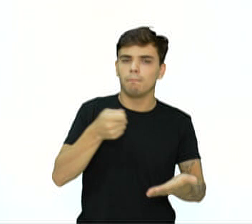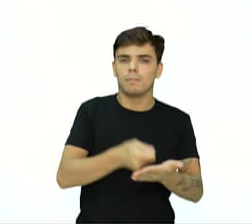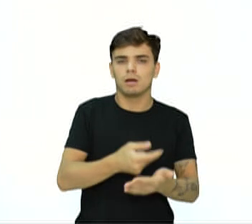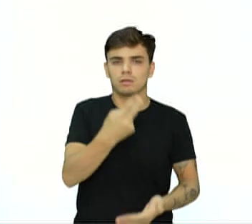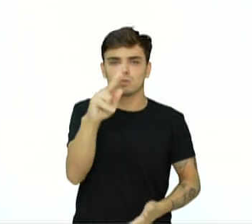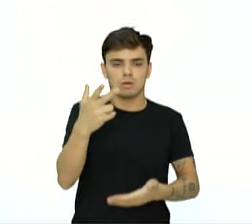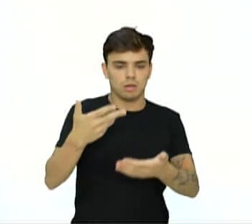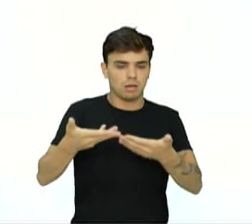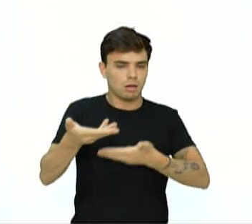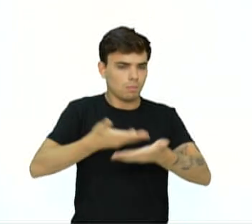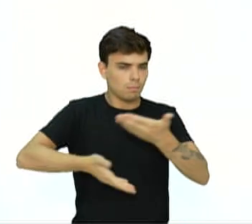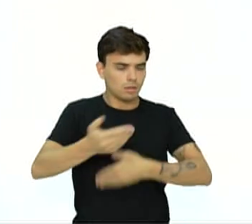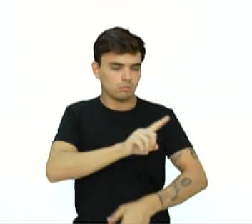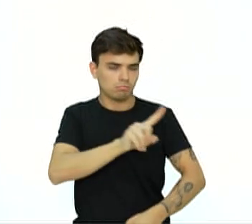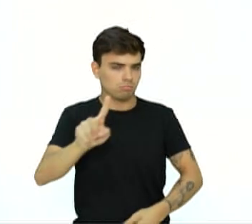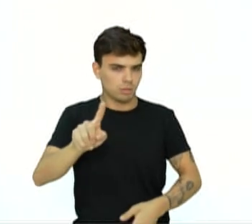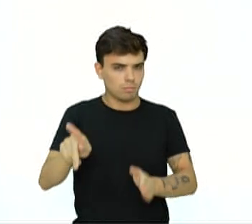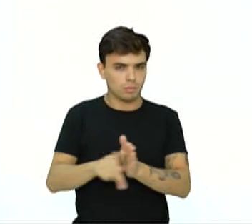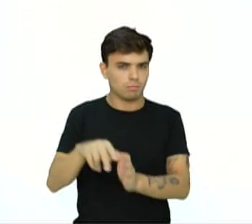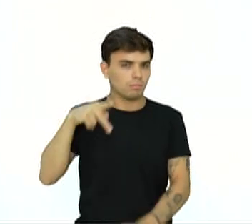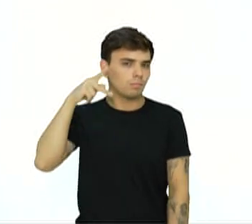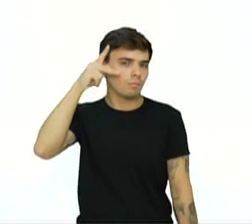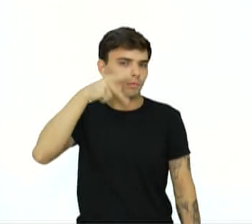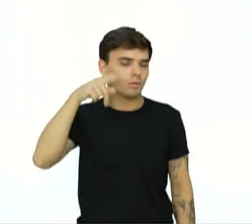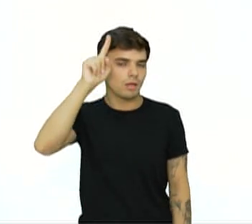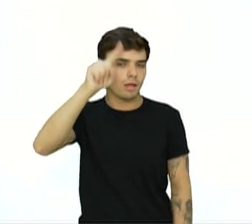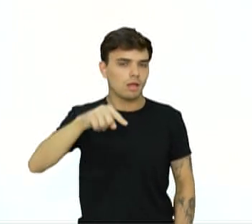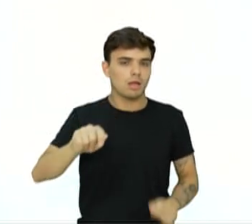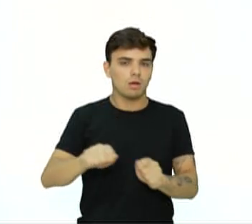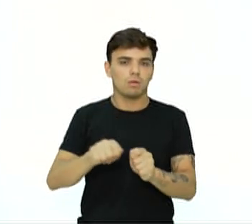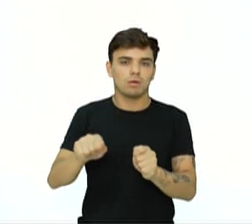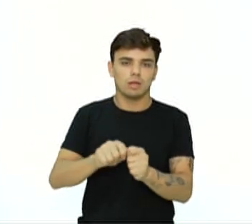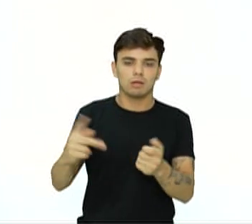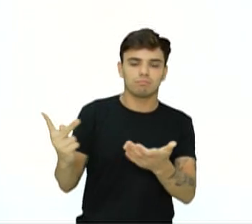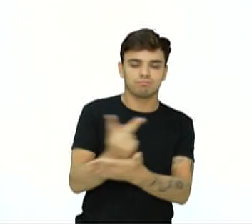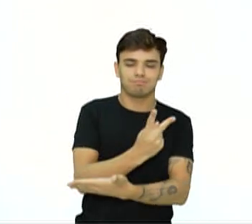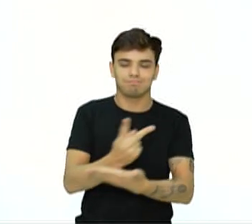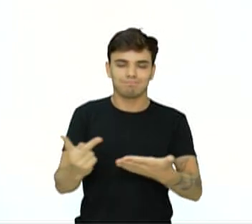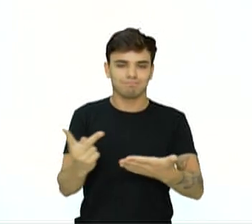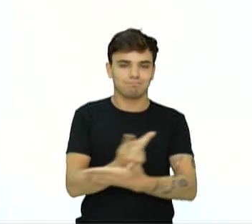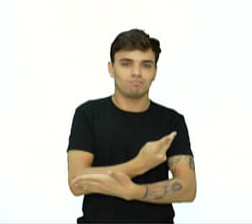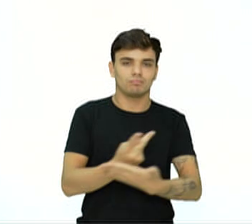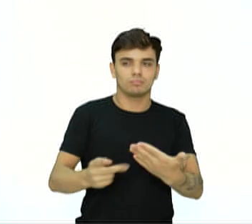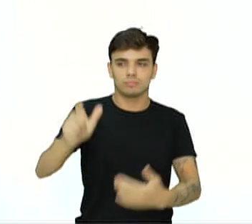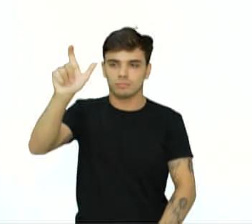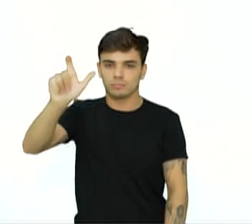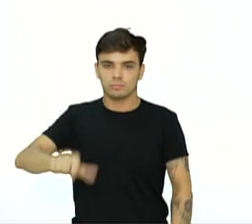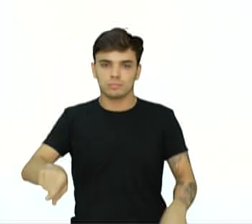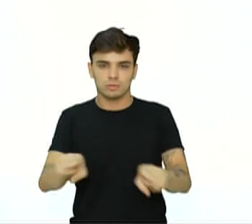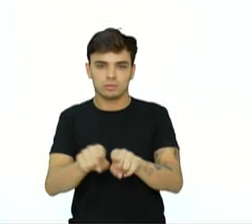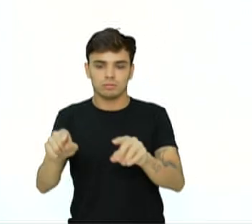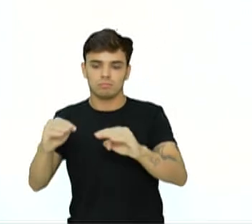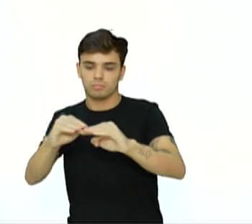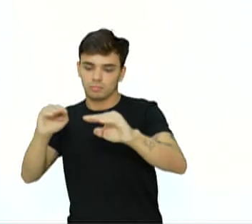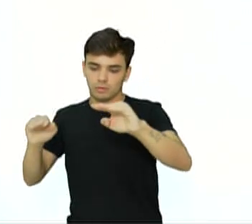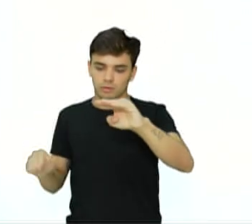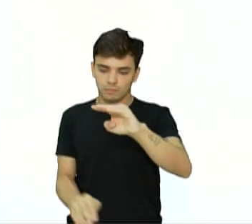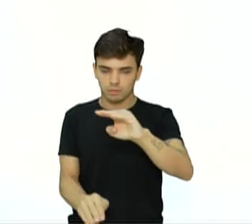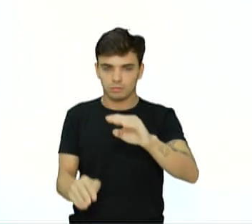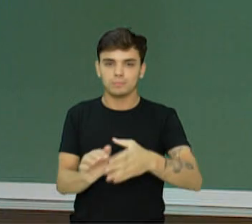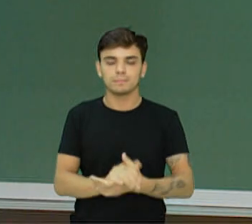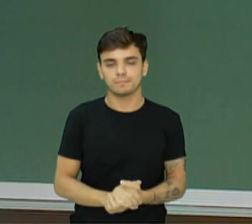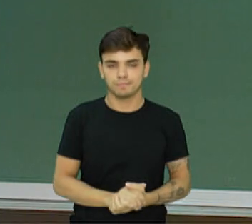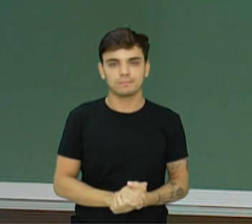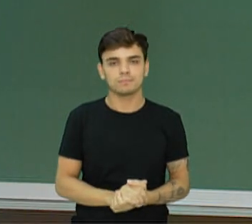não participação na política é seres governado por quem é inferior.